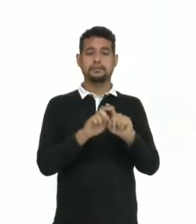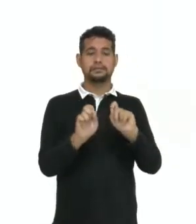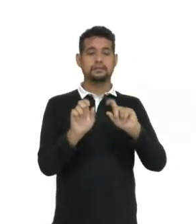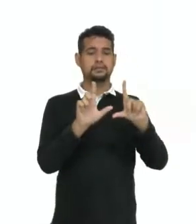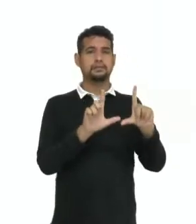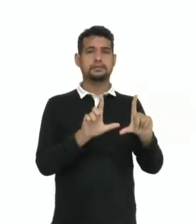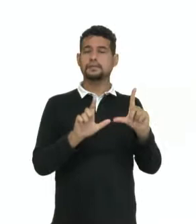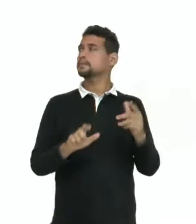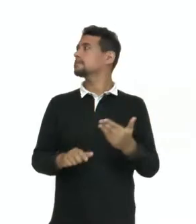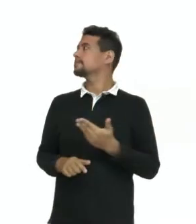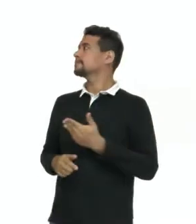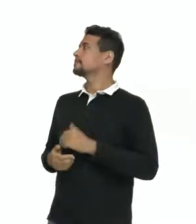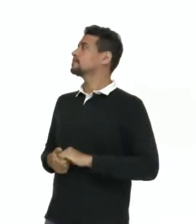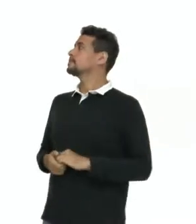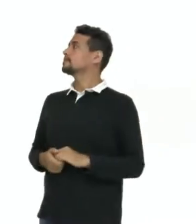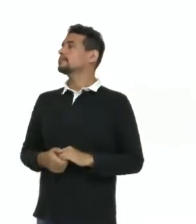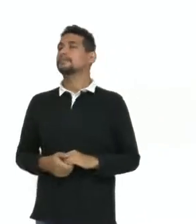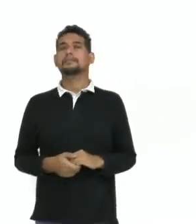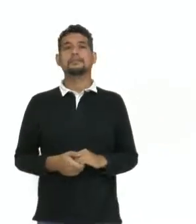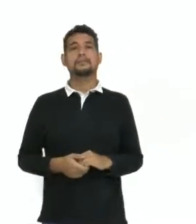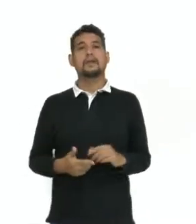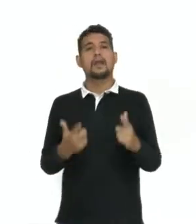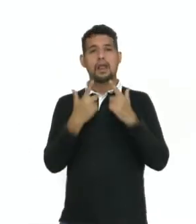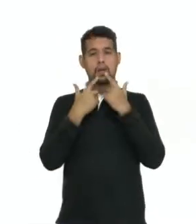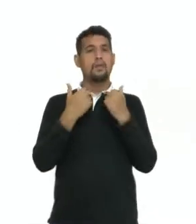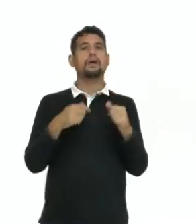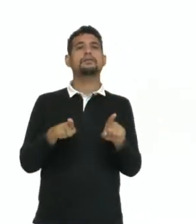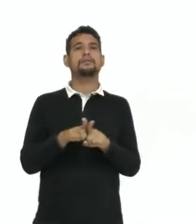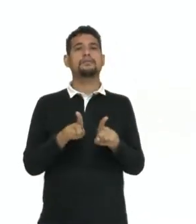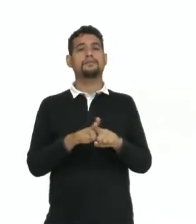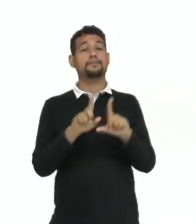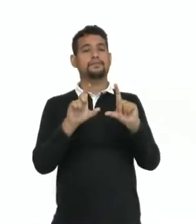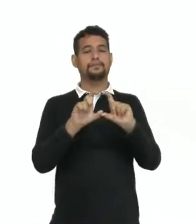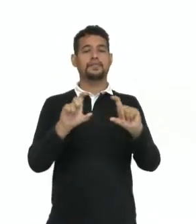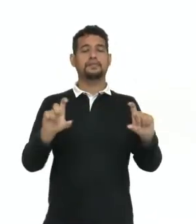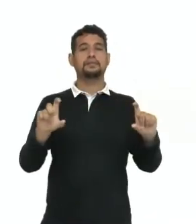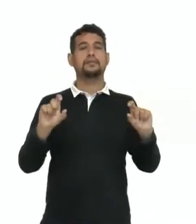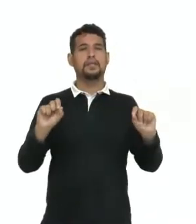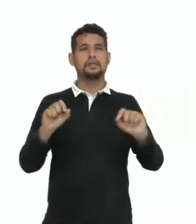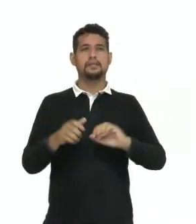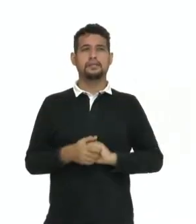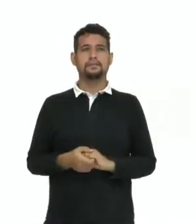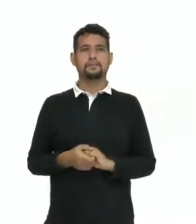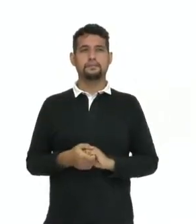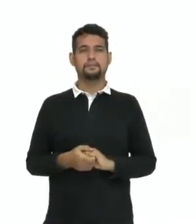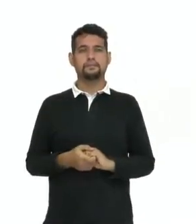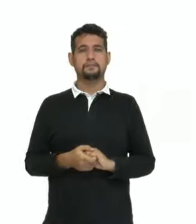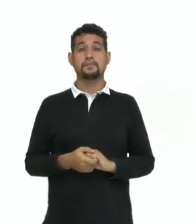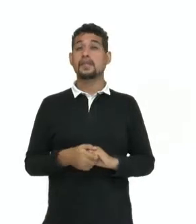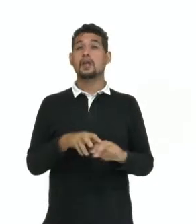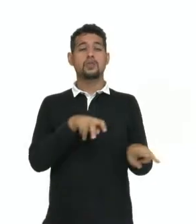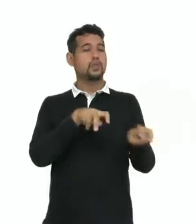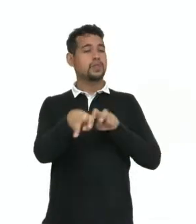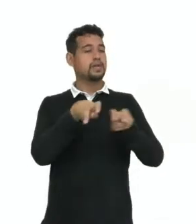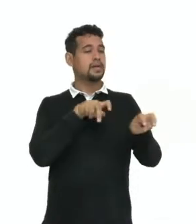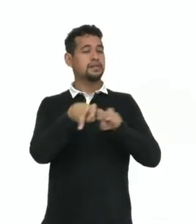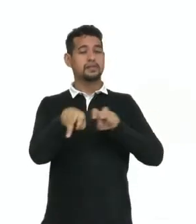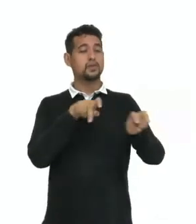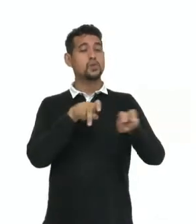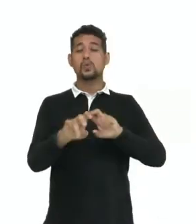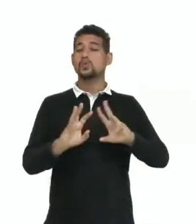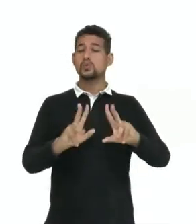né? Observem aqui como elementos da linguagem verbal a frase: no trânsito, toda atitude tem uma